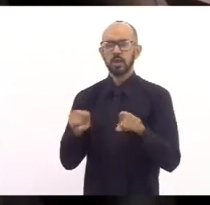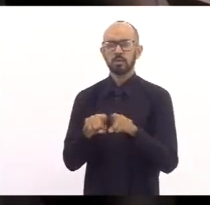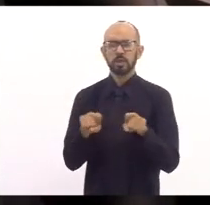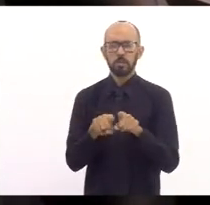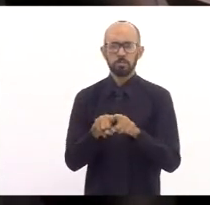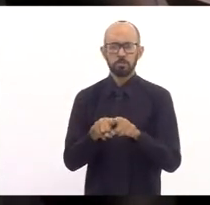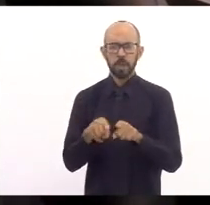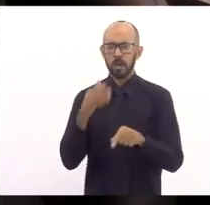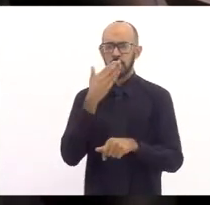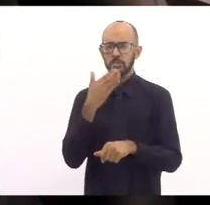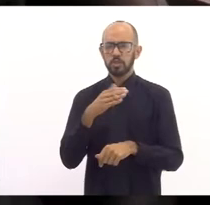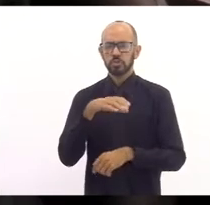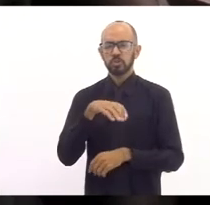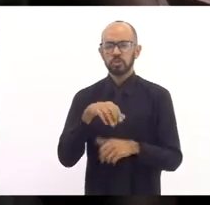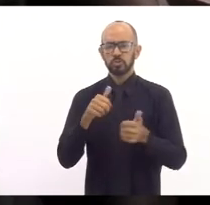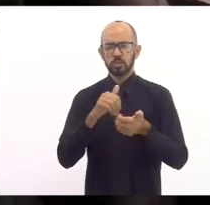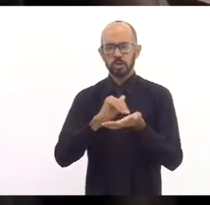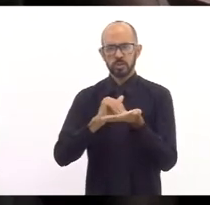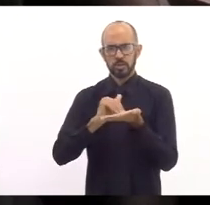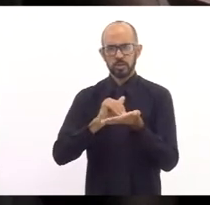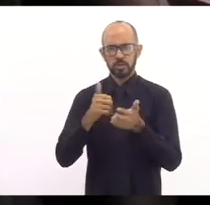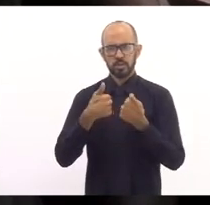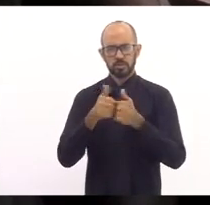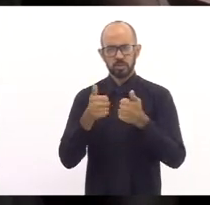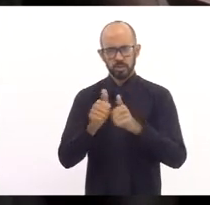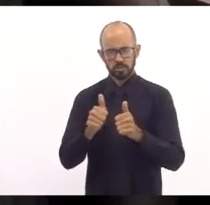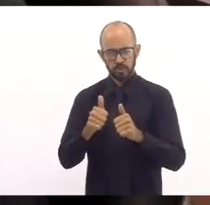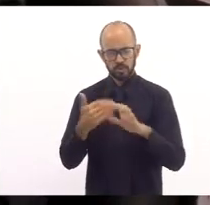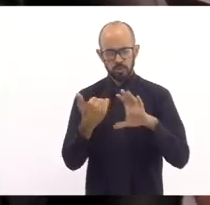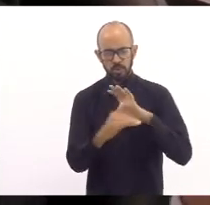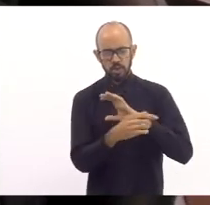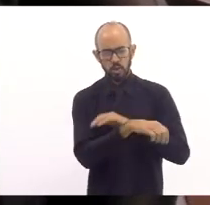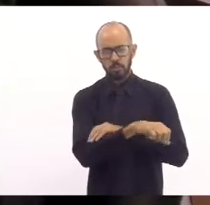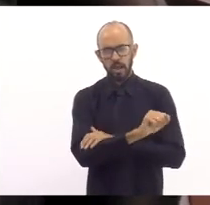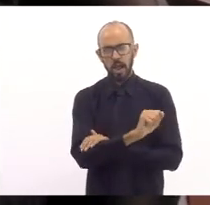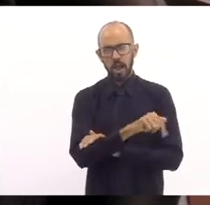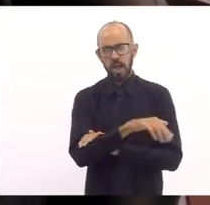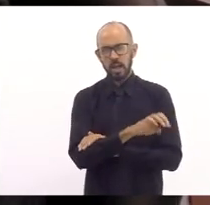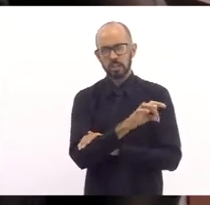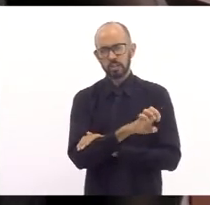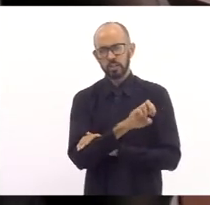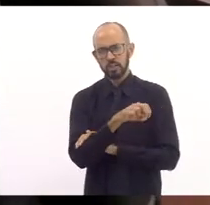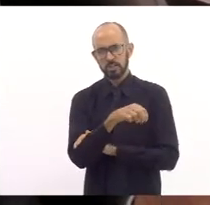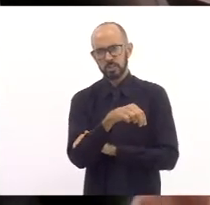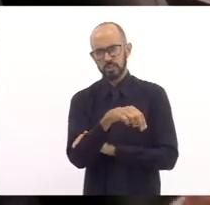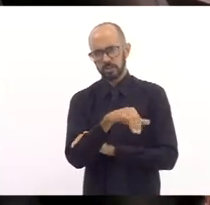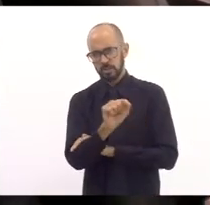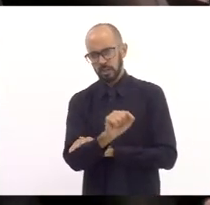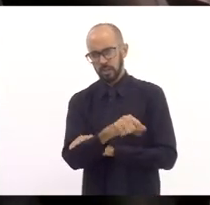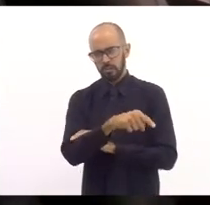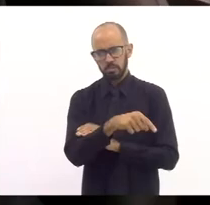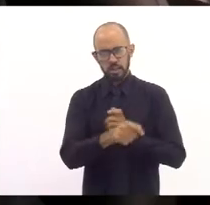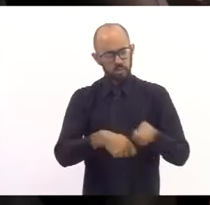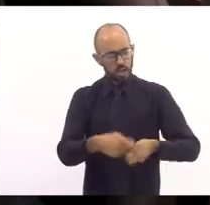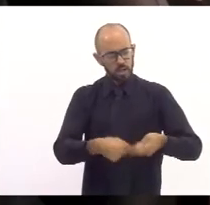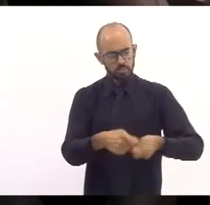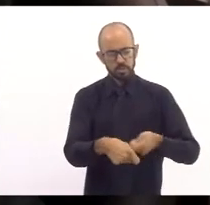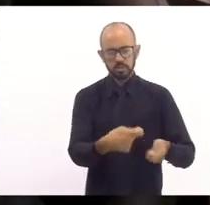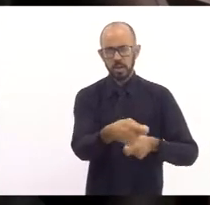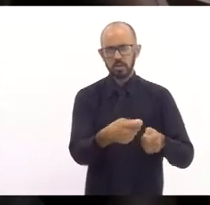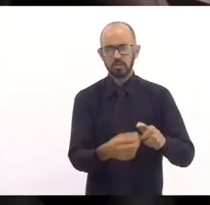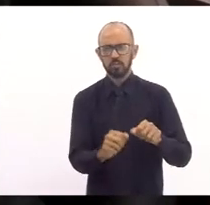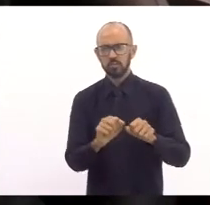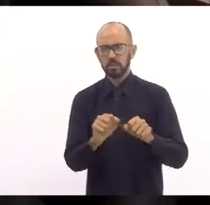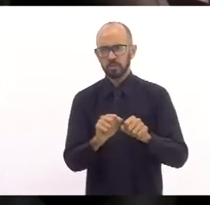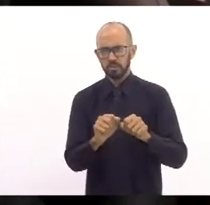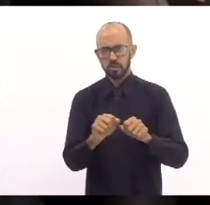pedido que a CETRANS já fez, encaminhando para a agência, para que fosse já iniciado, para dar celeridade, um procedimento regulatório que vai ser